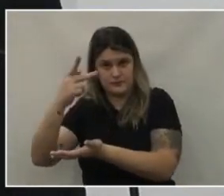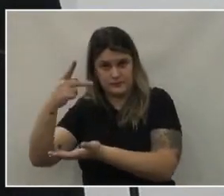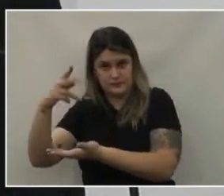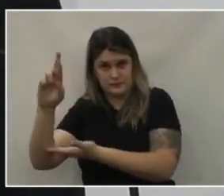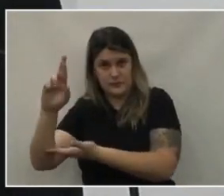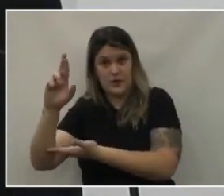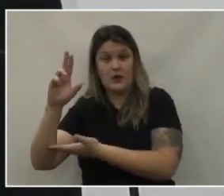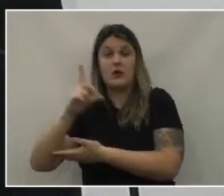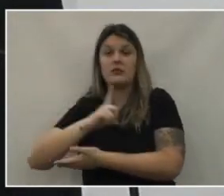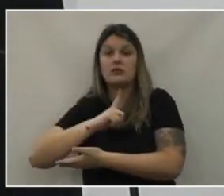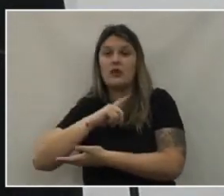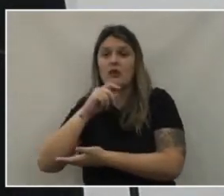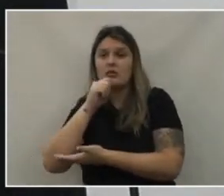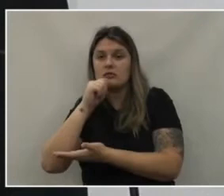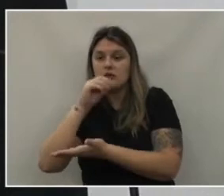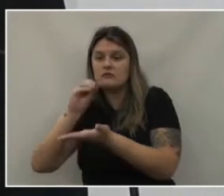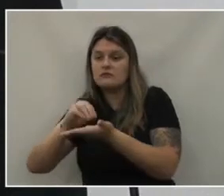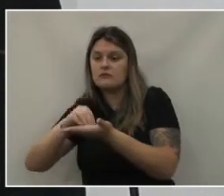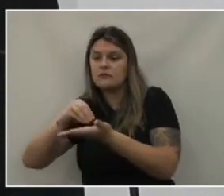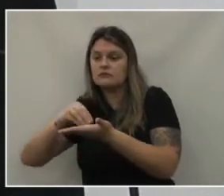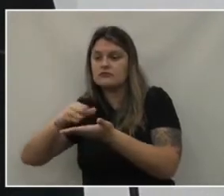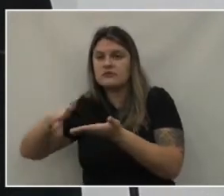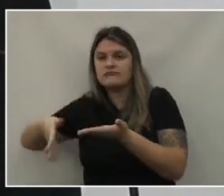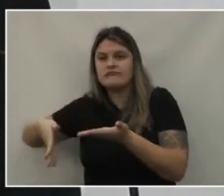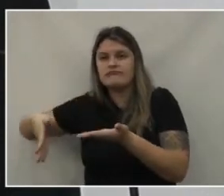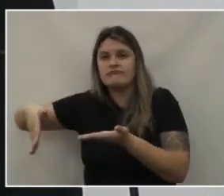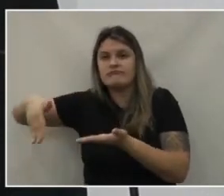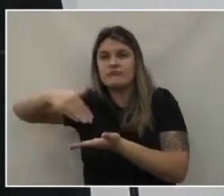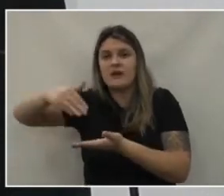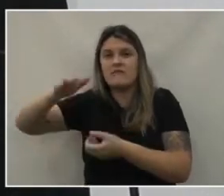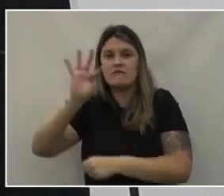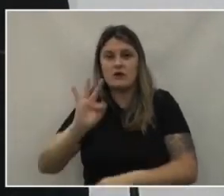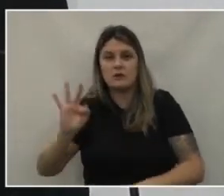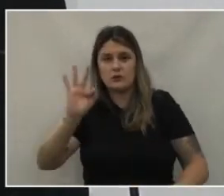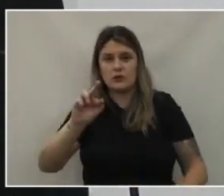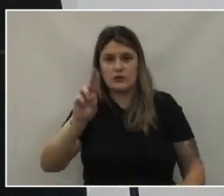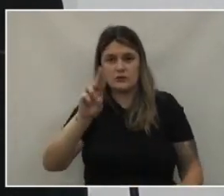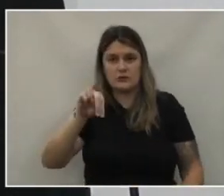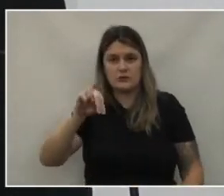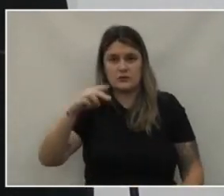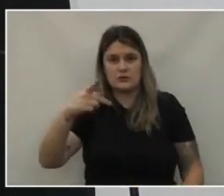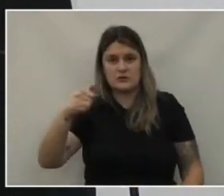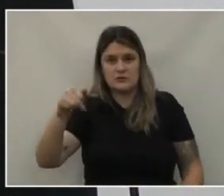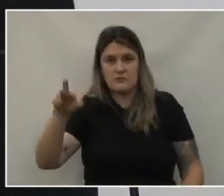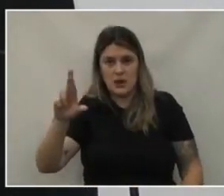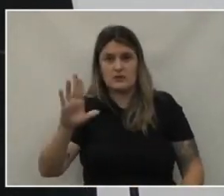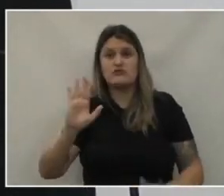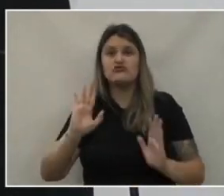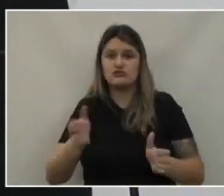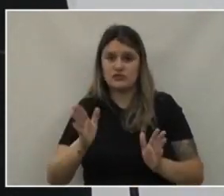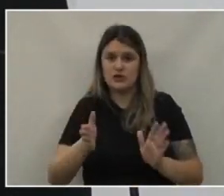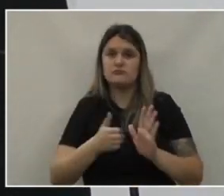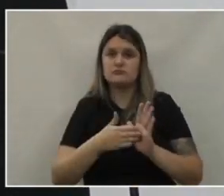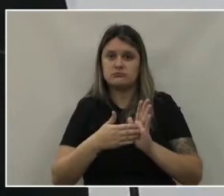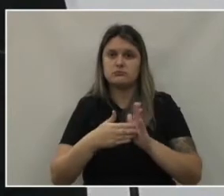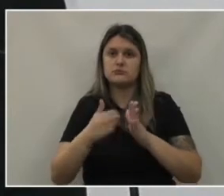outro pedaço que faz parte da Unespar, que, inclusive, já está tramitando